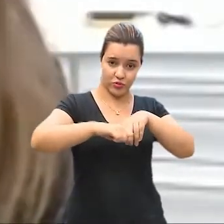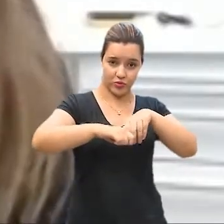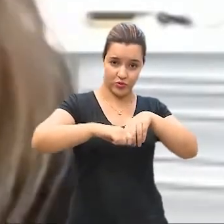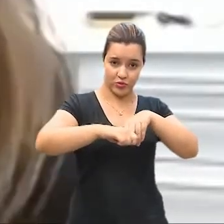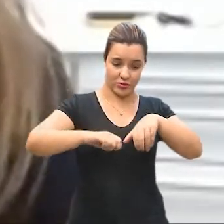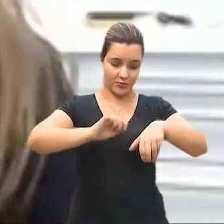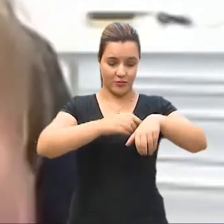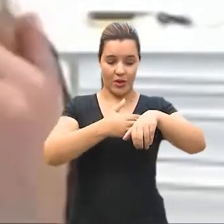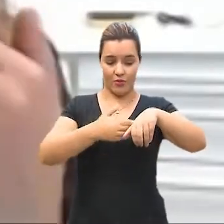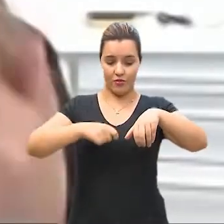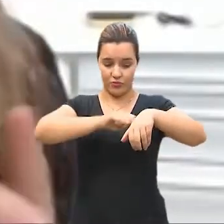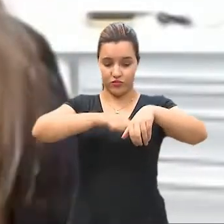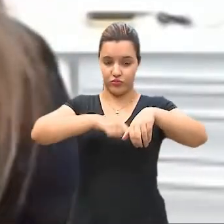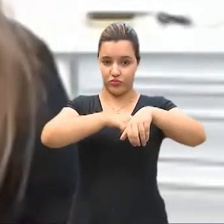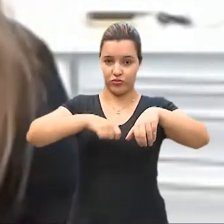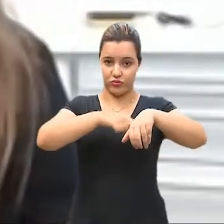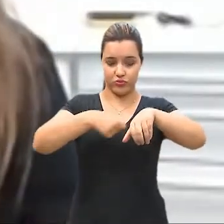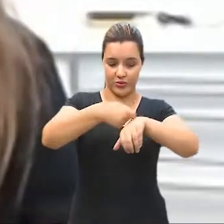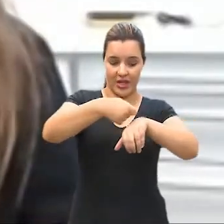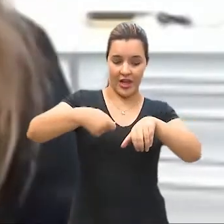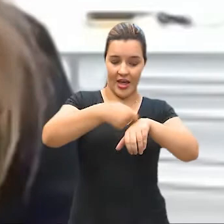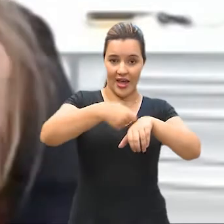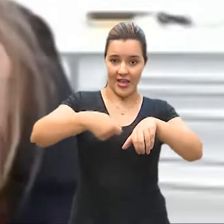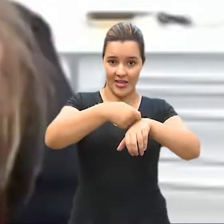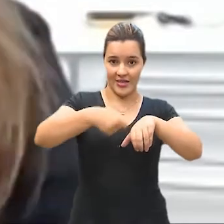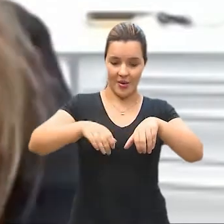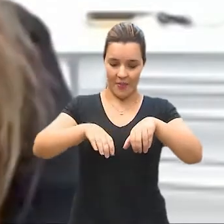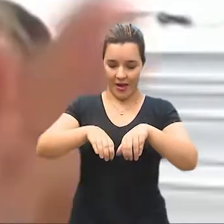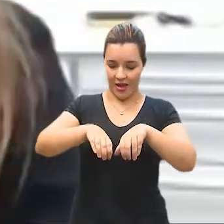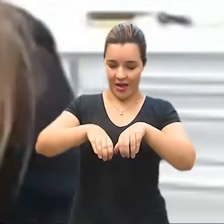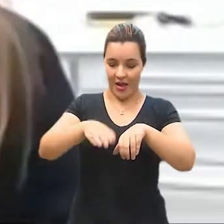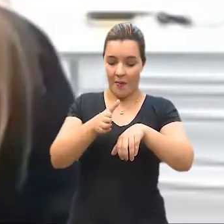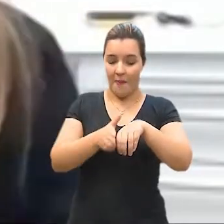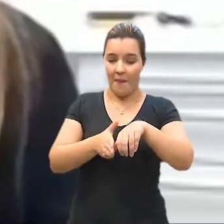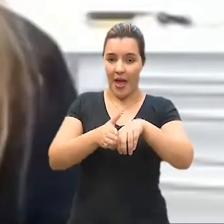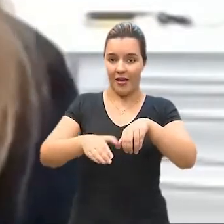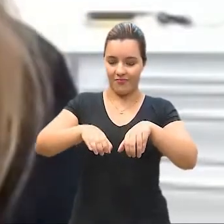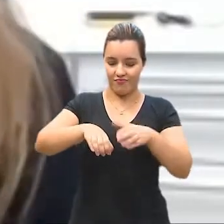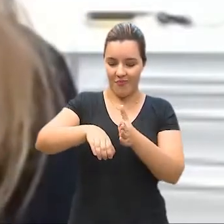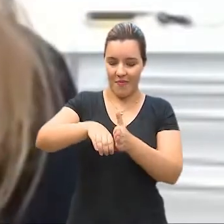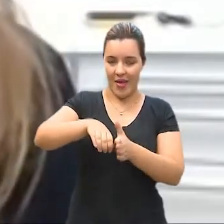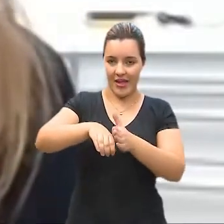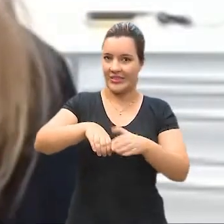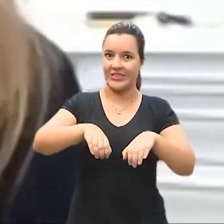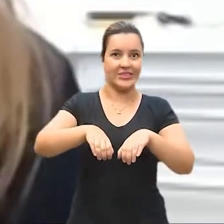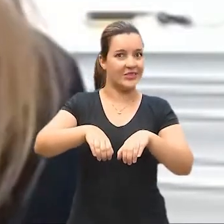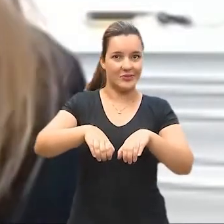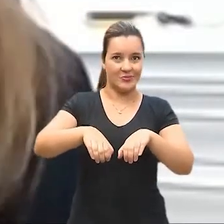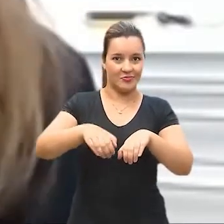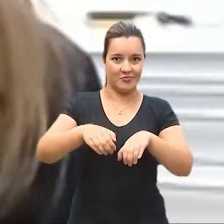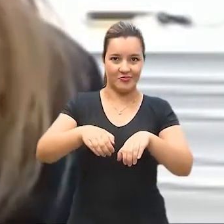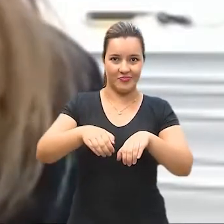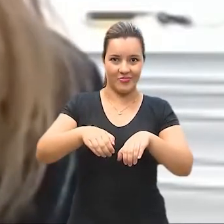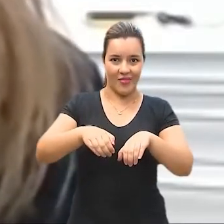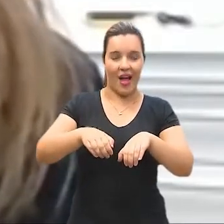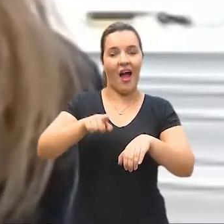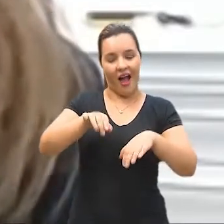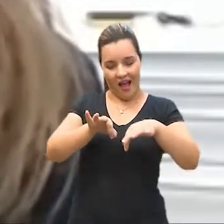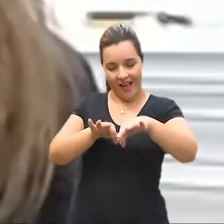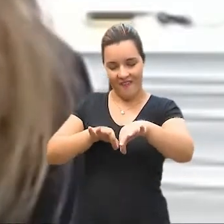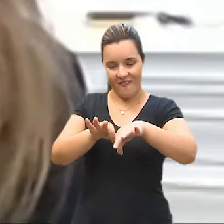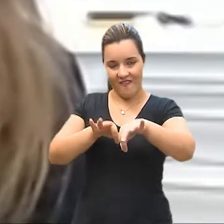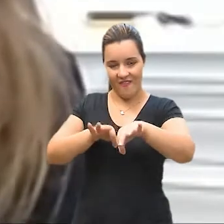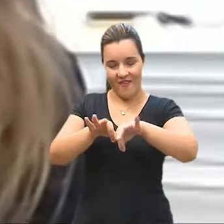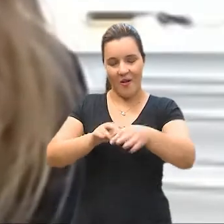frente, a face de trás, né? Em cima dos dentes. No meio entre os dentes ela não alcança, então é o fio dental que vai fazer todo o papel